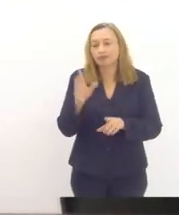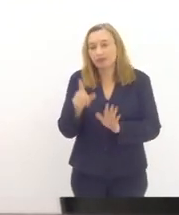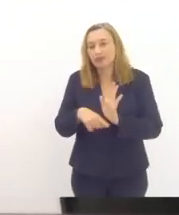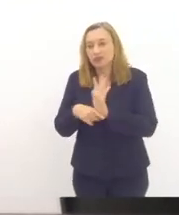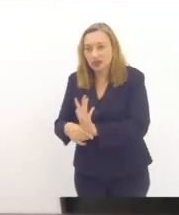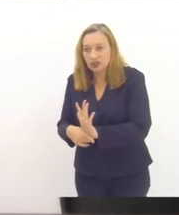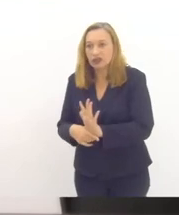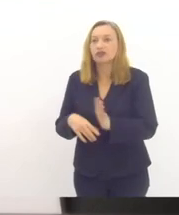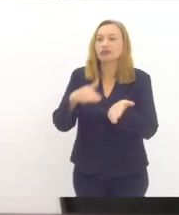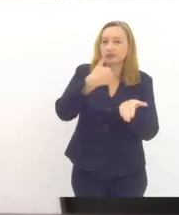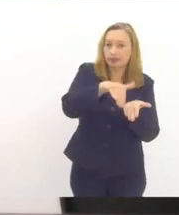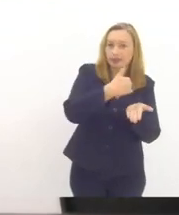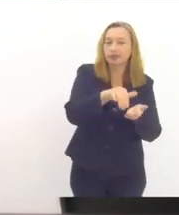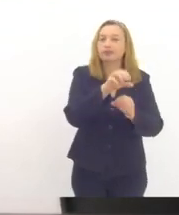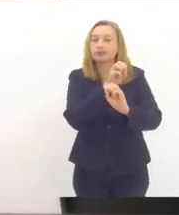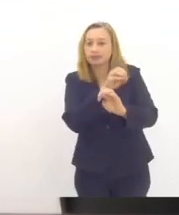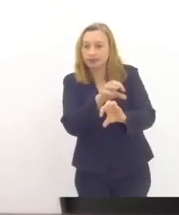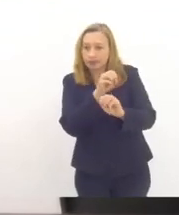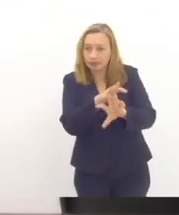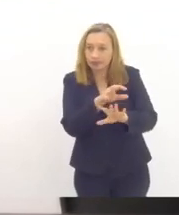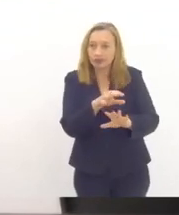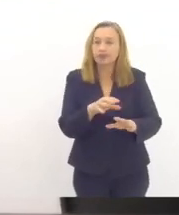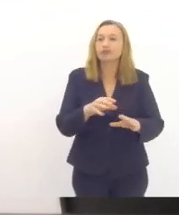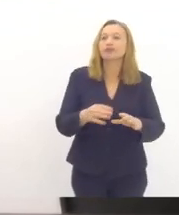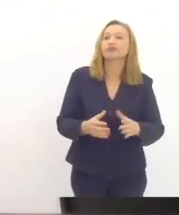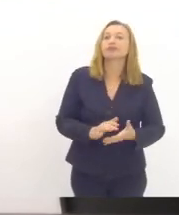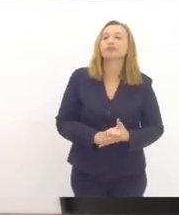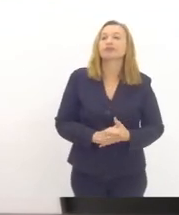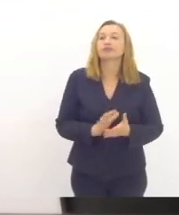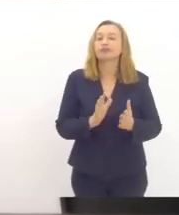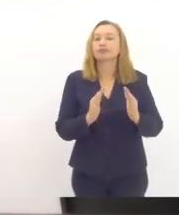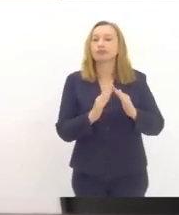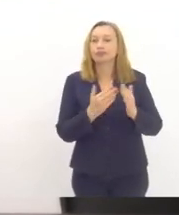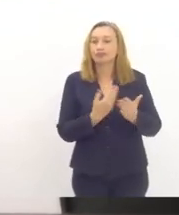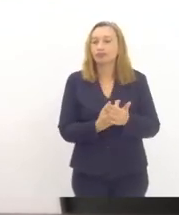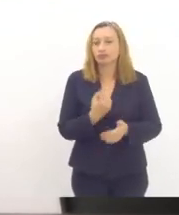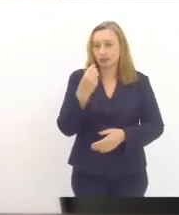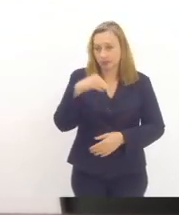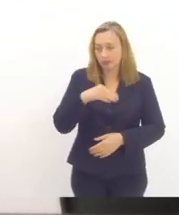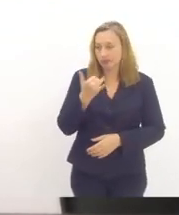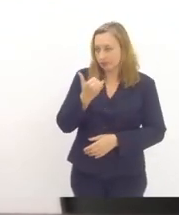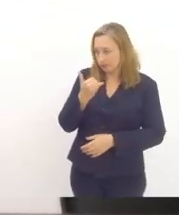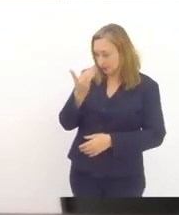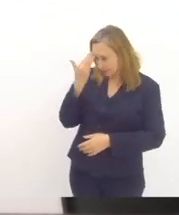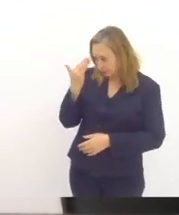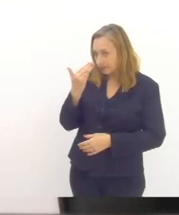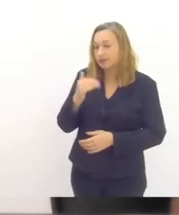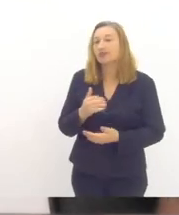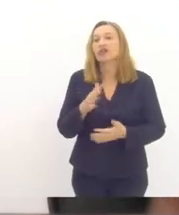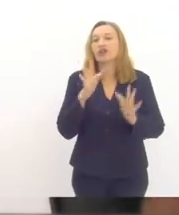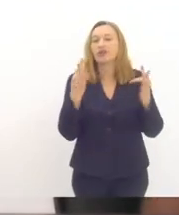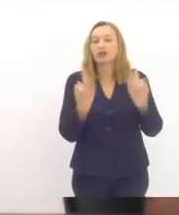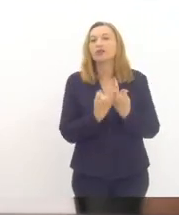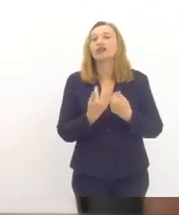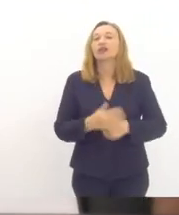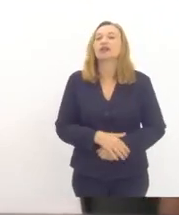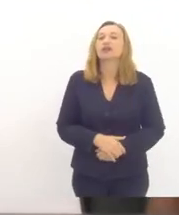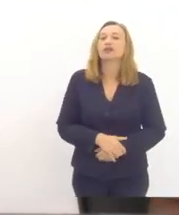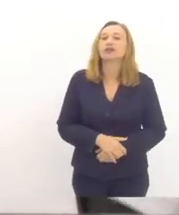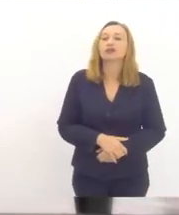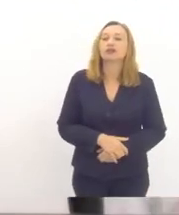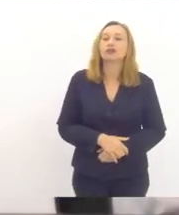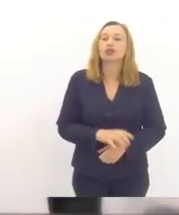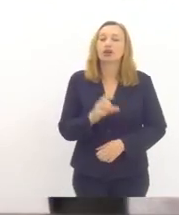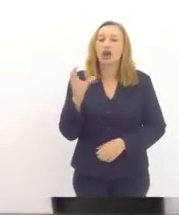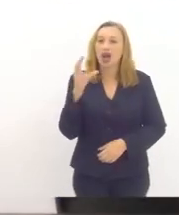enquanto Secretaria de Educação, enquanto Fundação... Um minuto. Obrigada. Essas famílias.